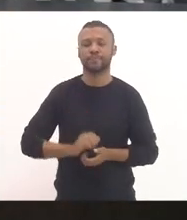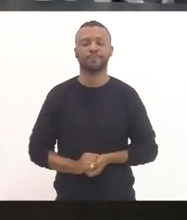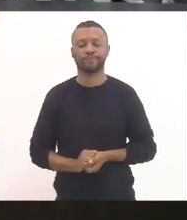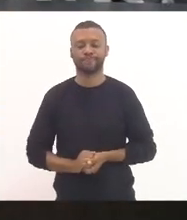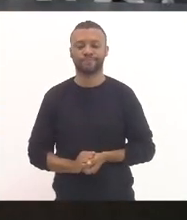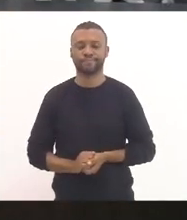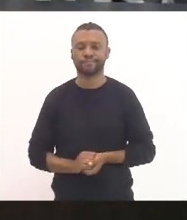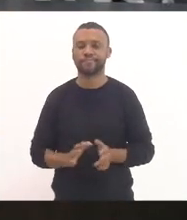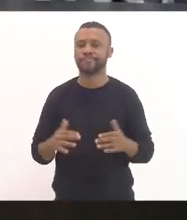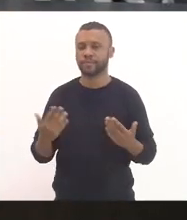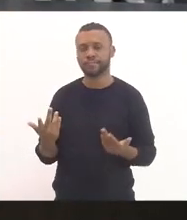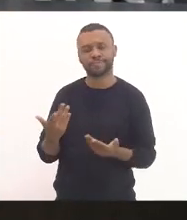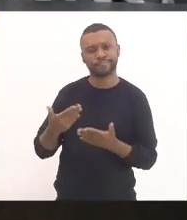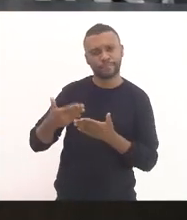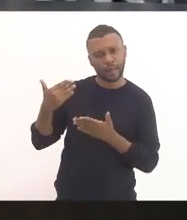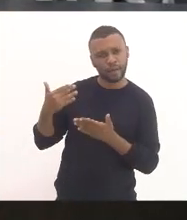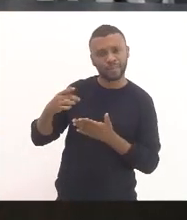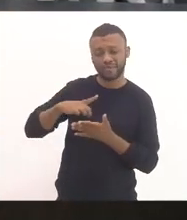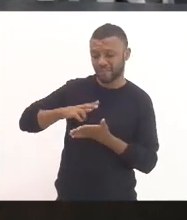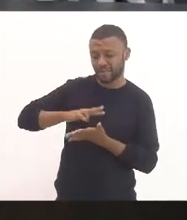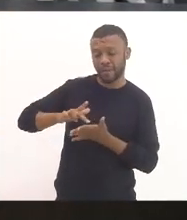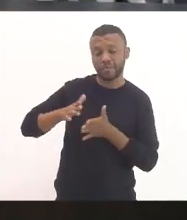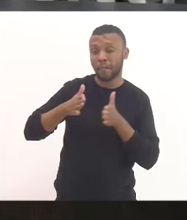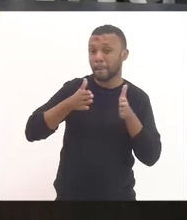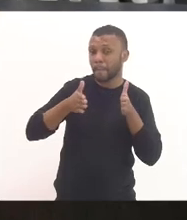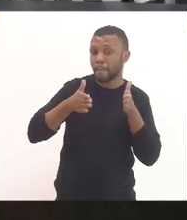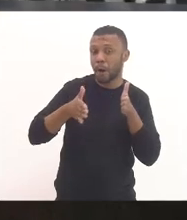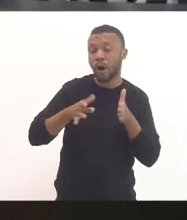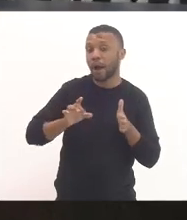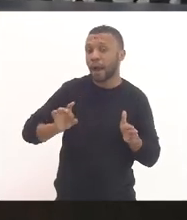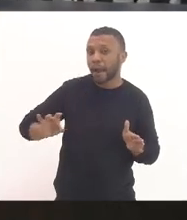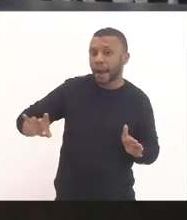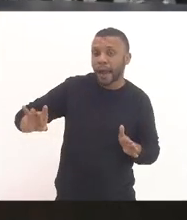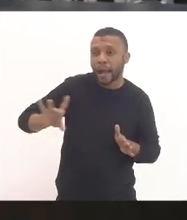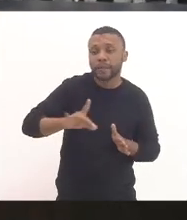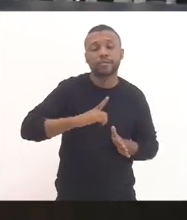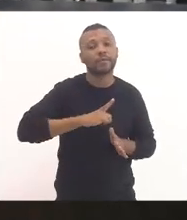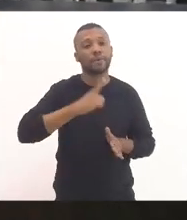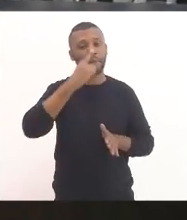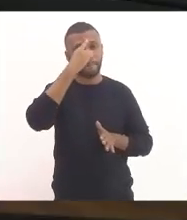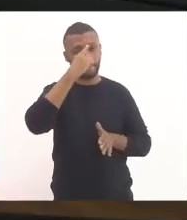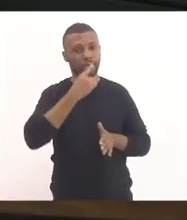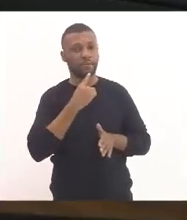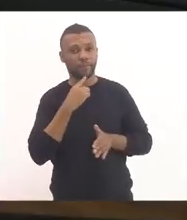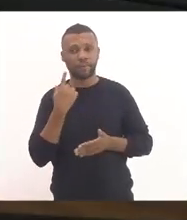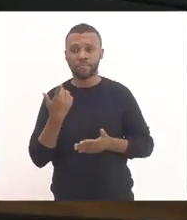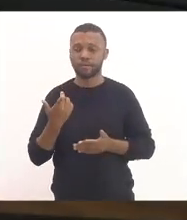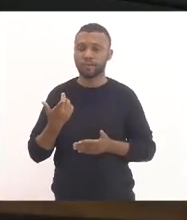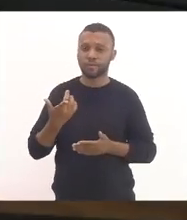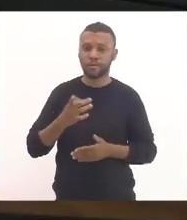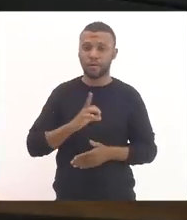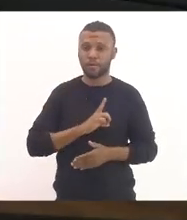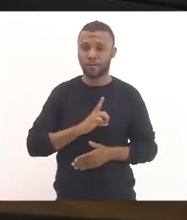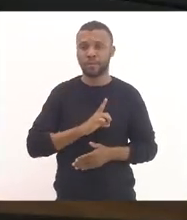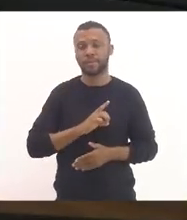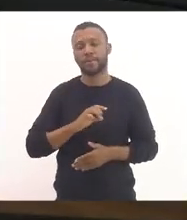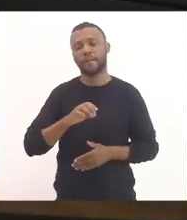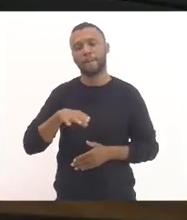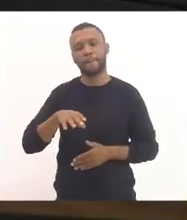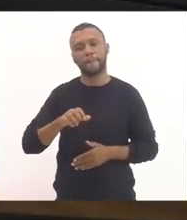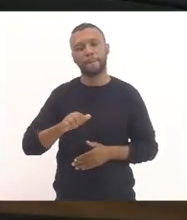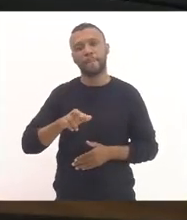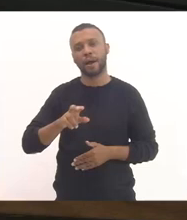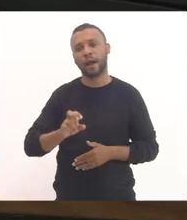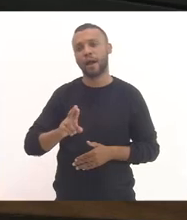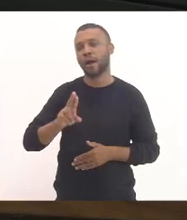época tivemos várias épocas né Cada um tem um perfil o Doutor Marcos Vinícius e